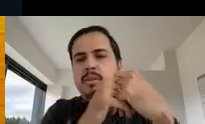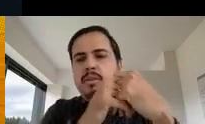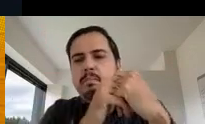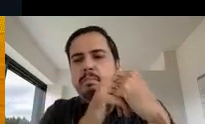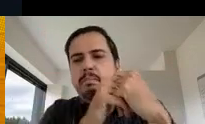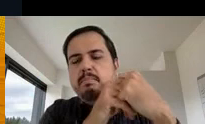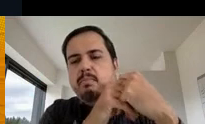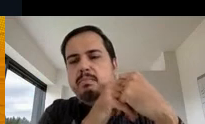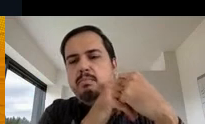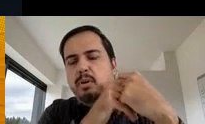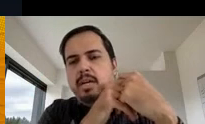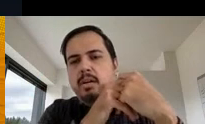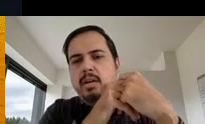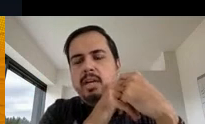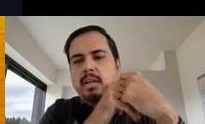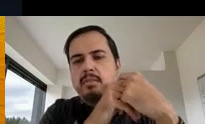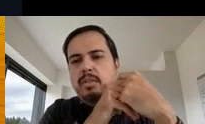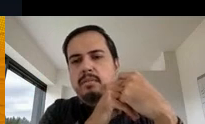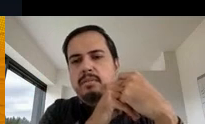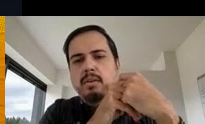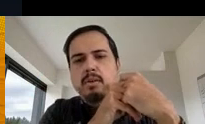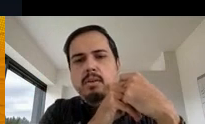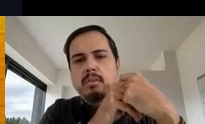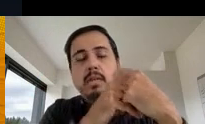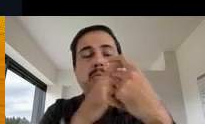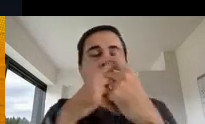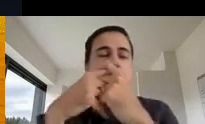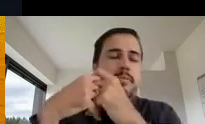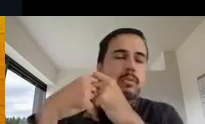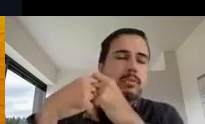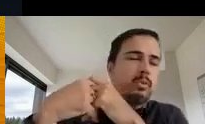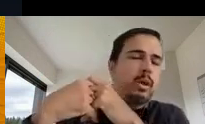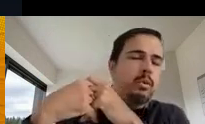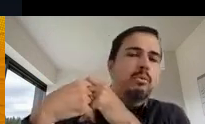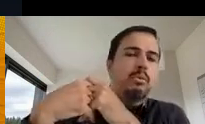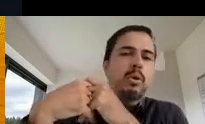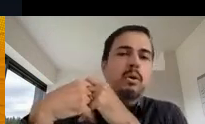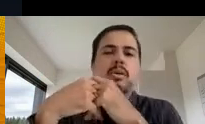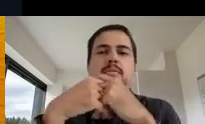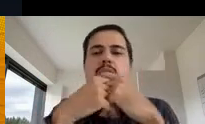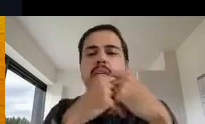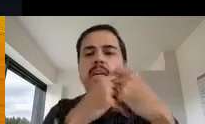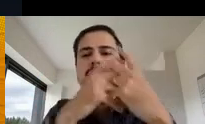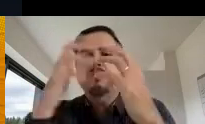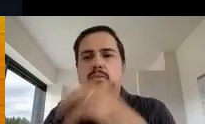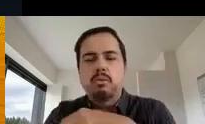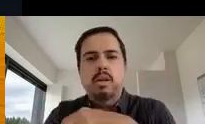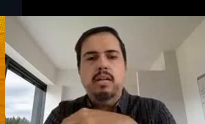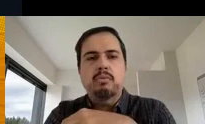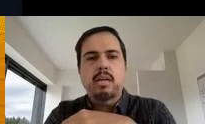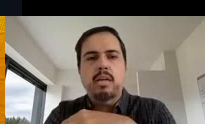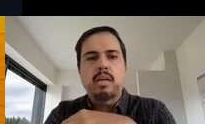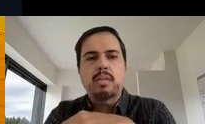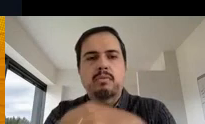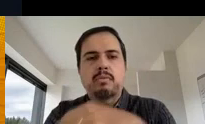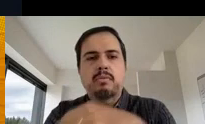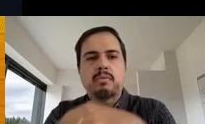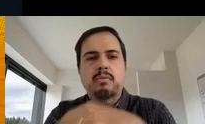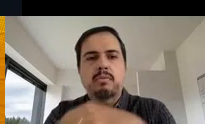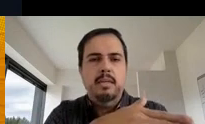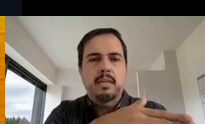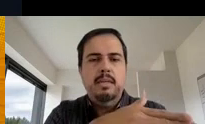aquele erro que eu acho que talvez seja o pior erro, né? Que é você ver o erro... Não, o erro burro é o erro que você vê o seu colega